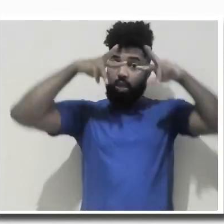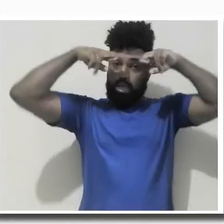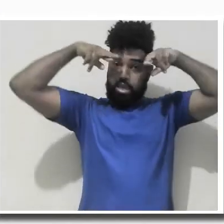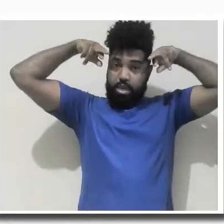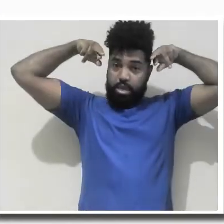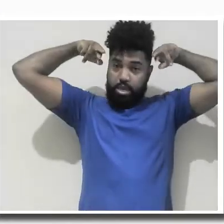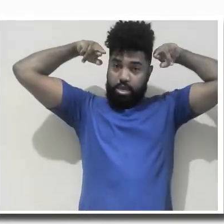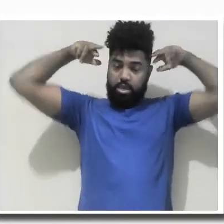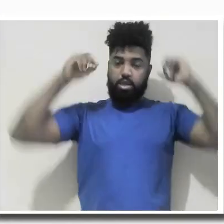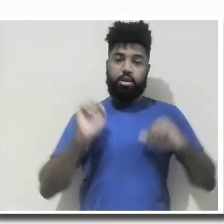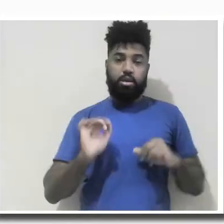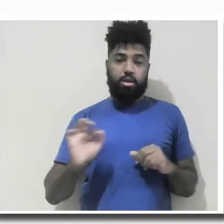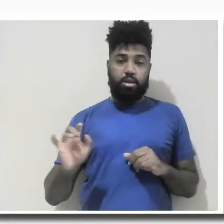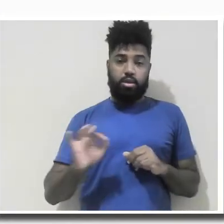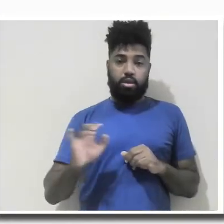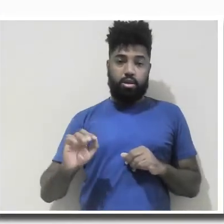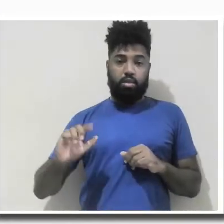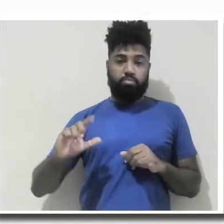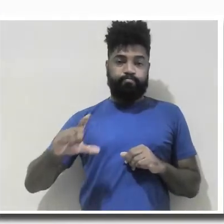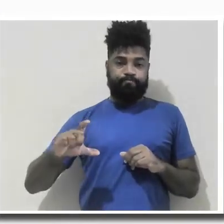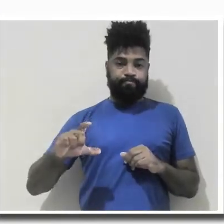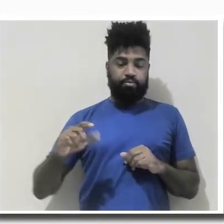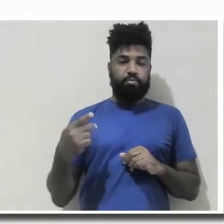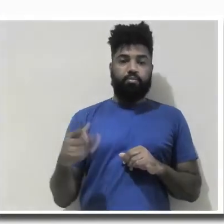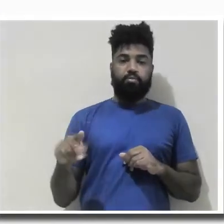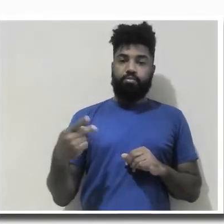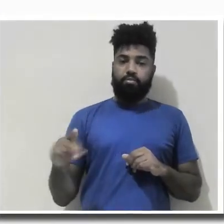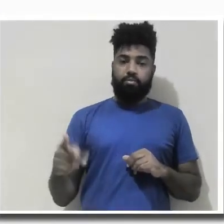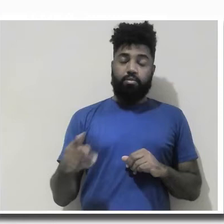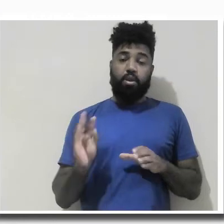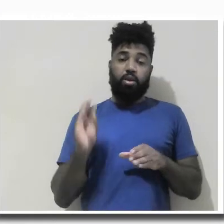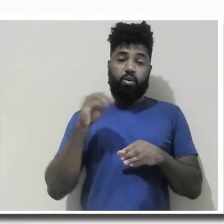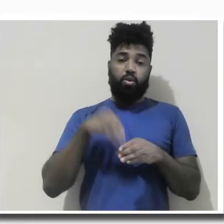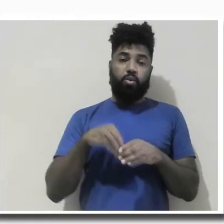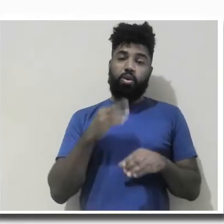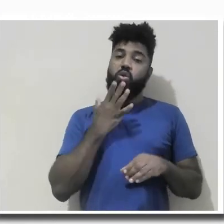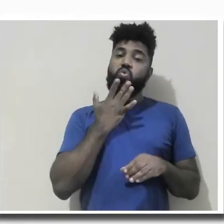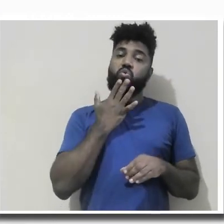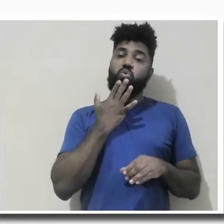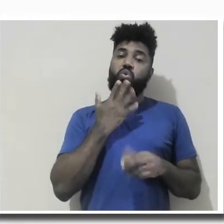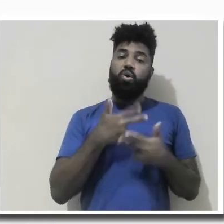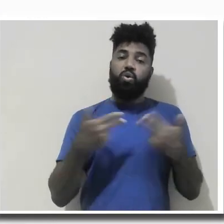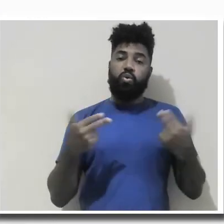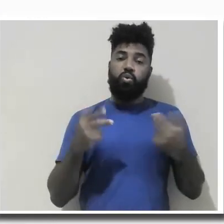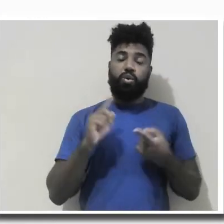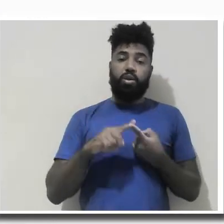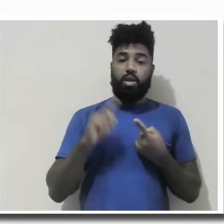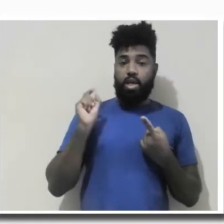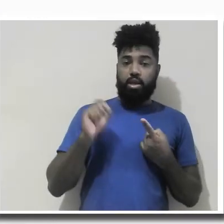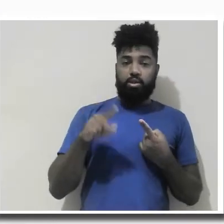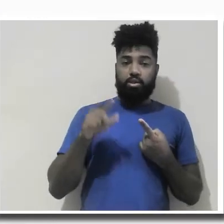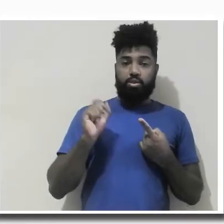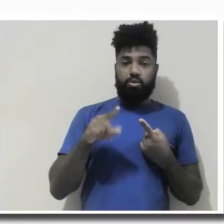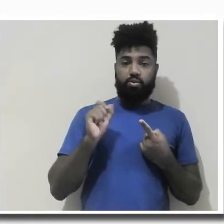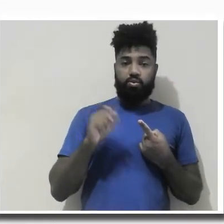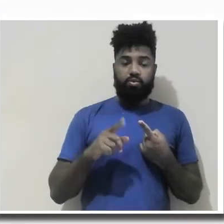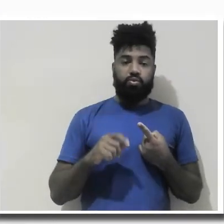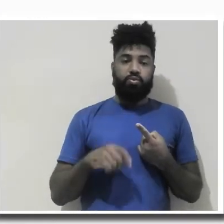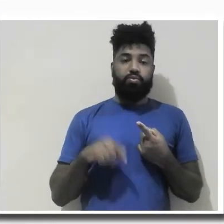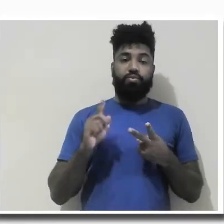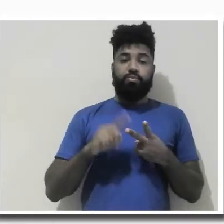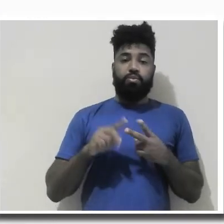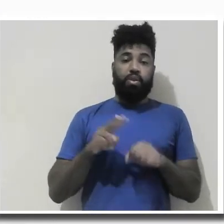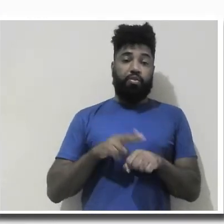grega. E vou colocar aqui os elementos que serão cores. Então, azul,